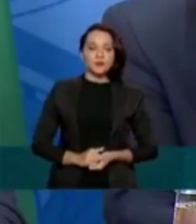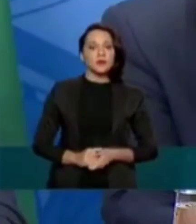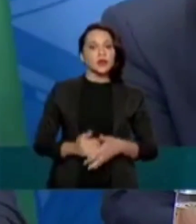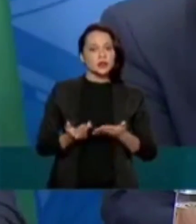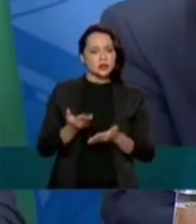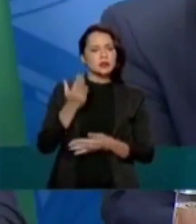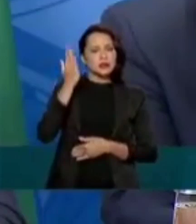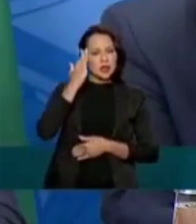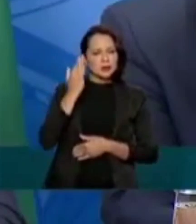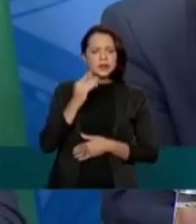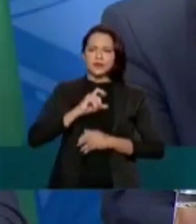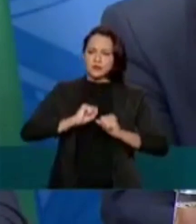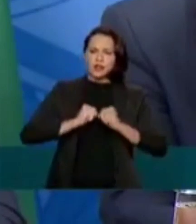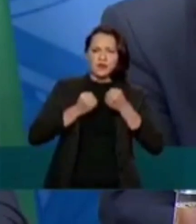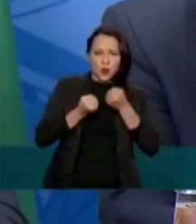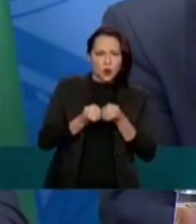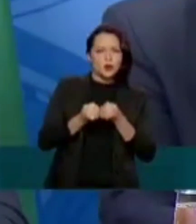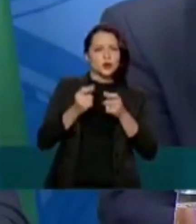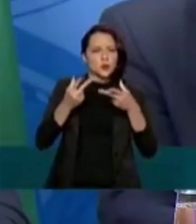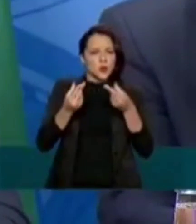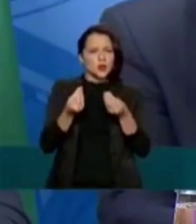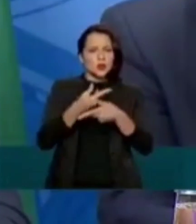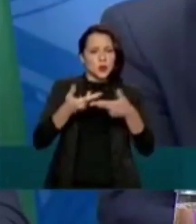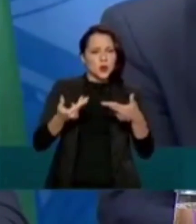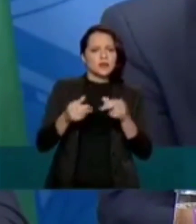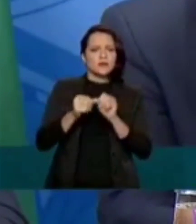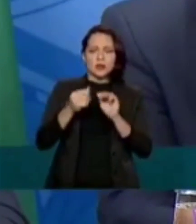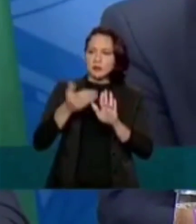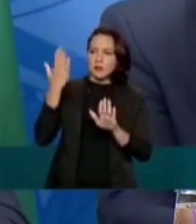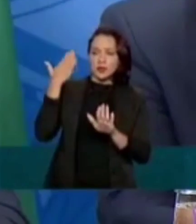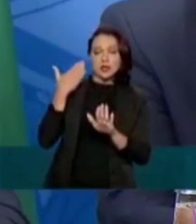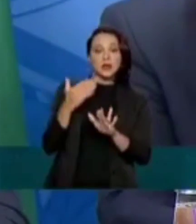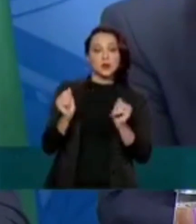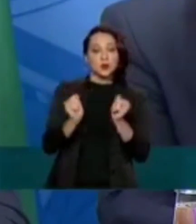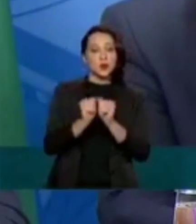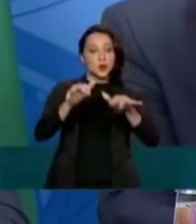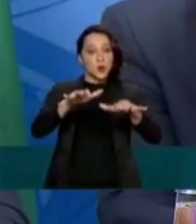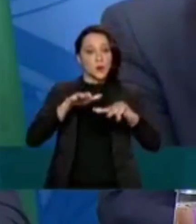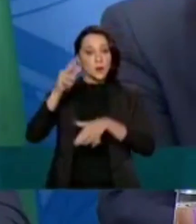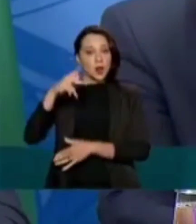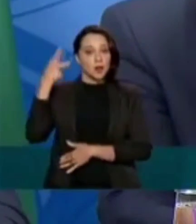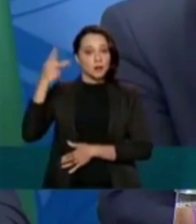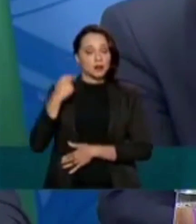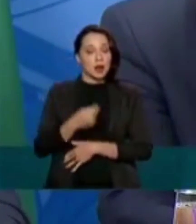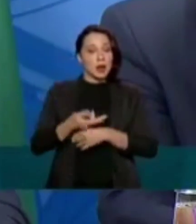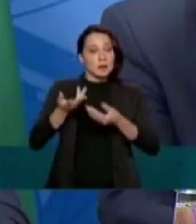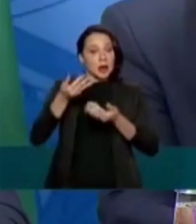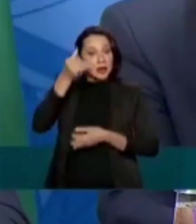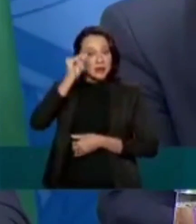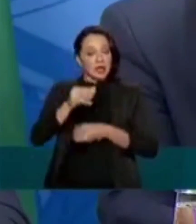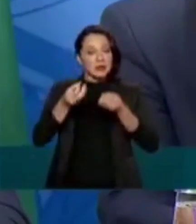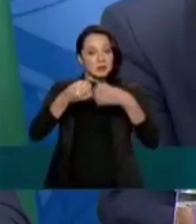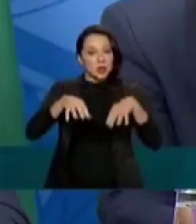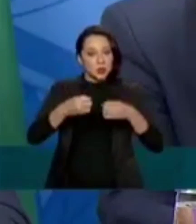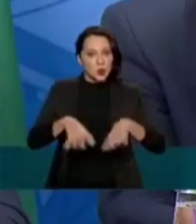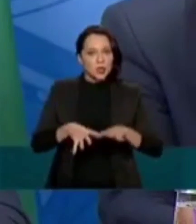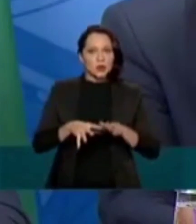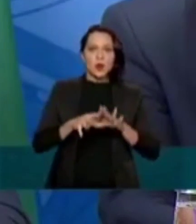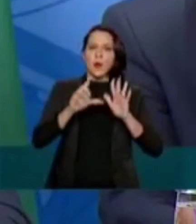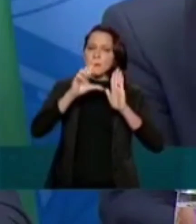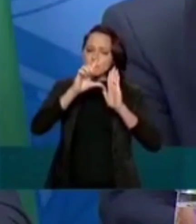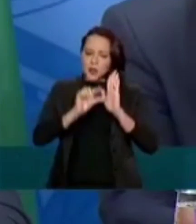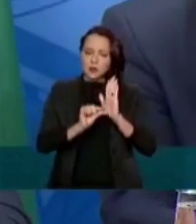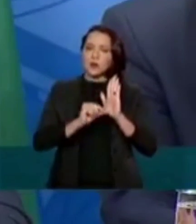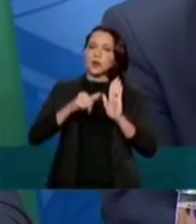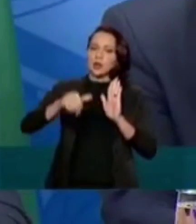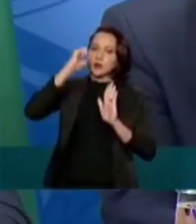que muitas coisas fizemos no passado, em parceria com o Parlamento, de modo que esses danos foram bem menores para o